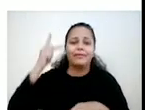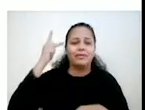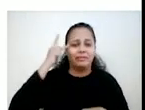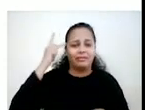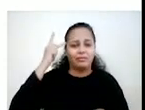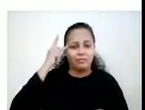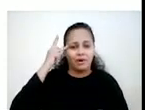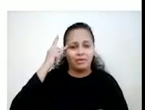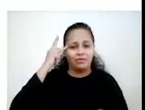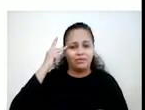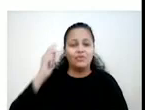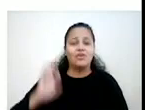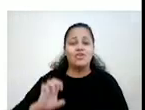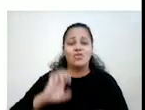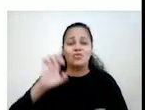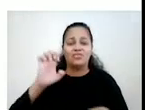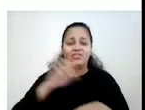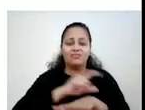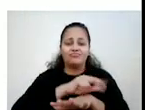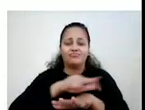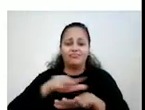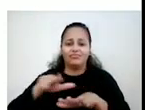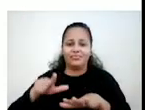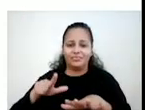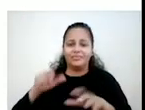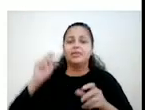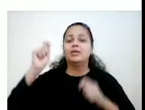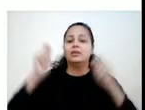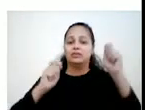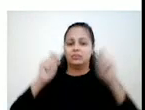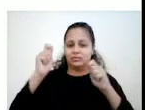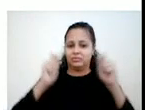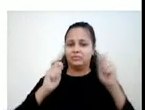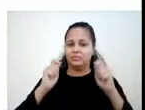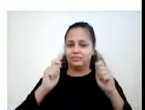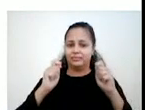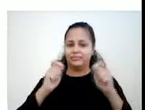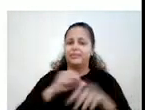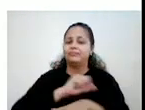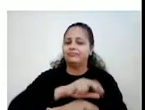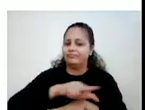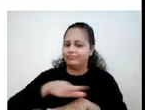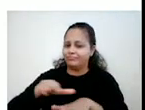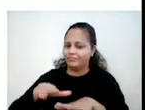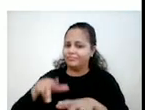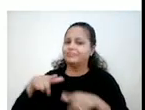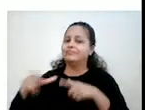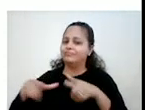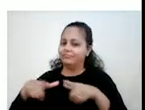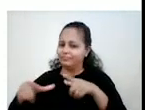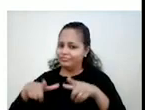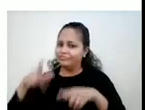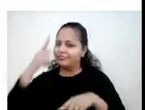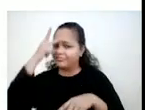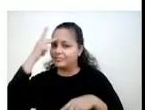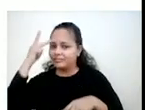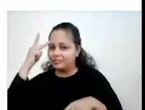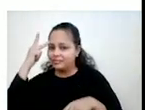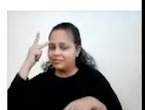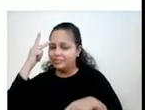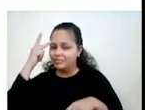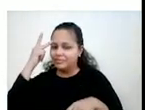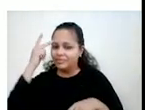Paulo, pois era o estado com o maior número de indústrias, logo, o maior número de operários. O governo